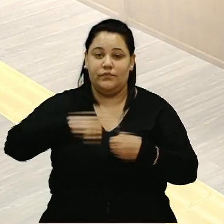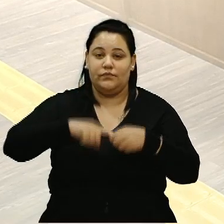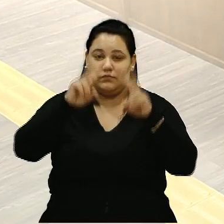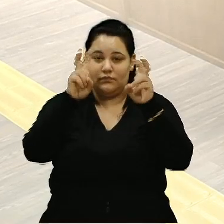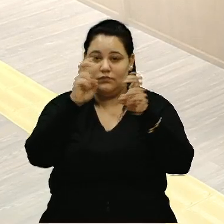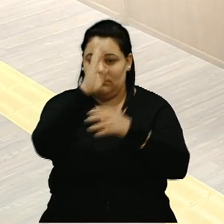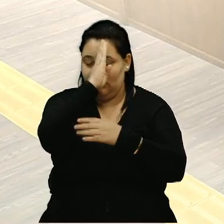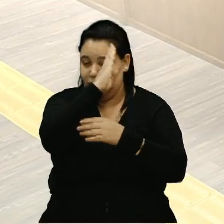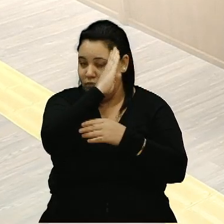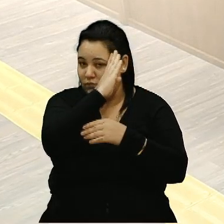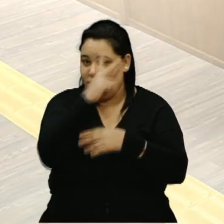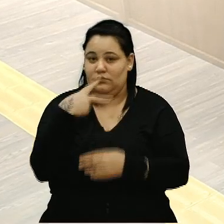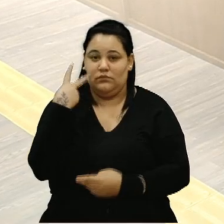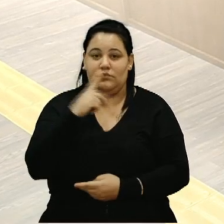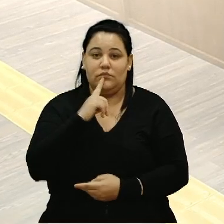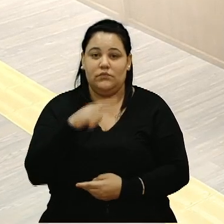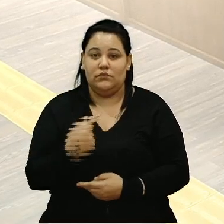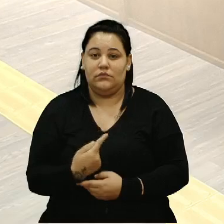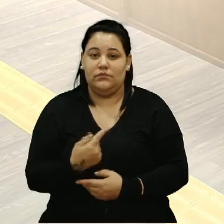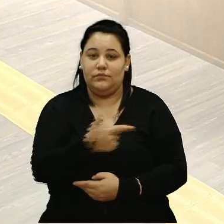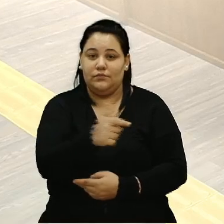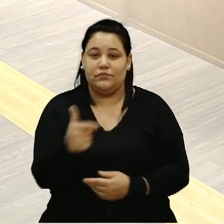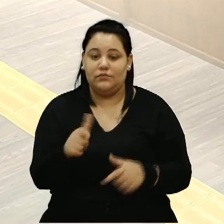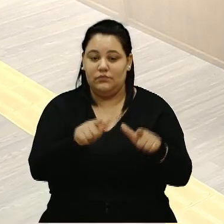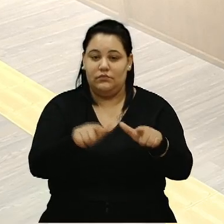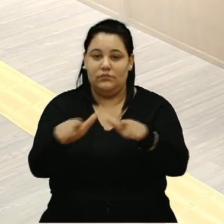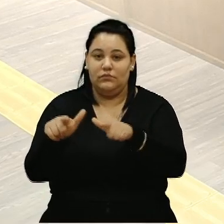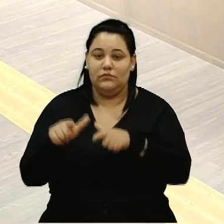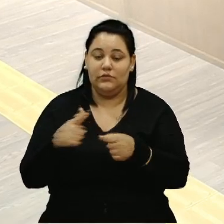vereadora Gladys, em outros pontos da cidade que eu tô,